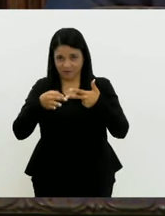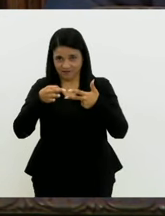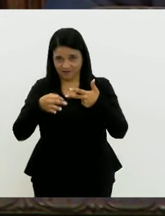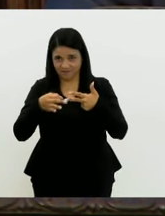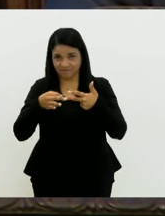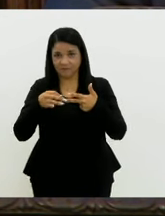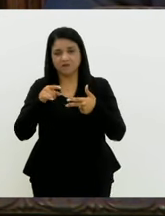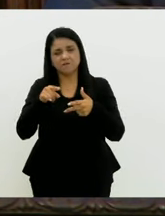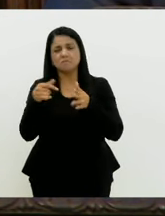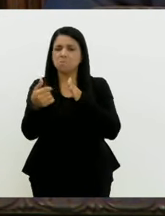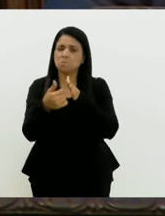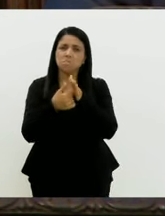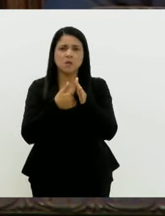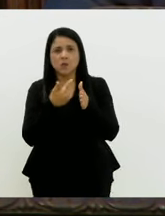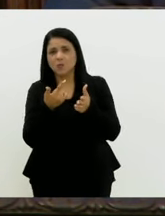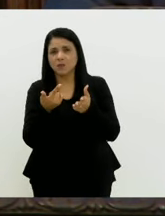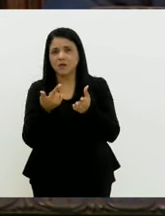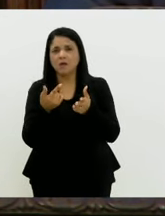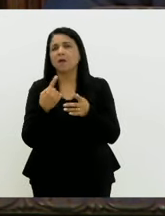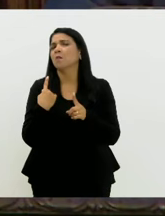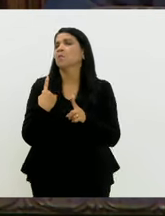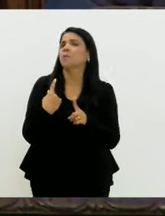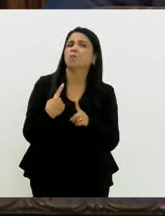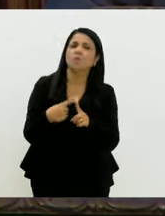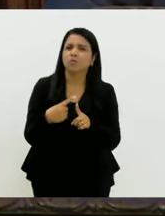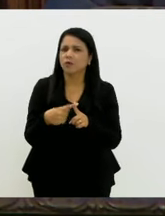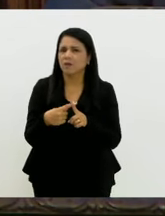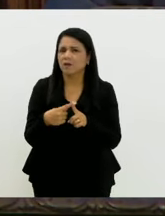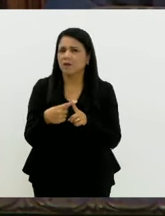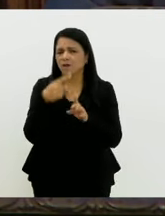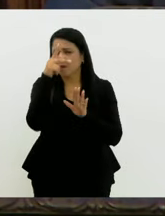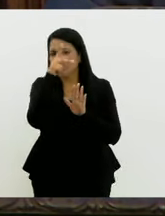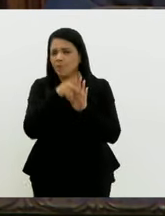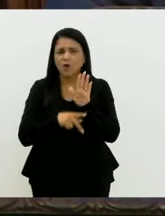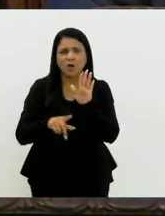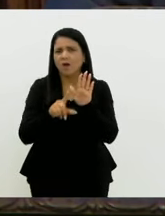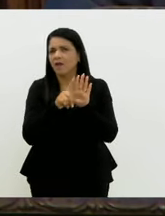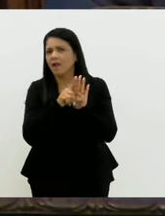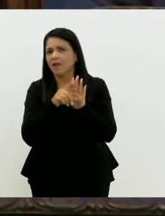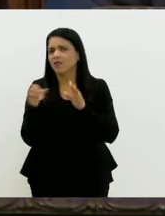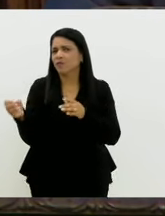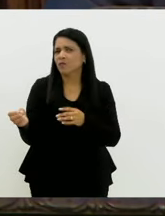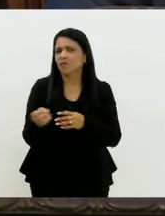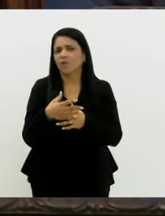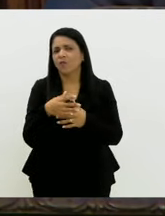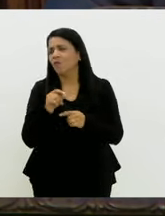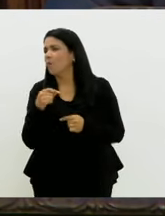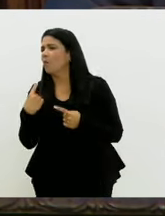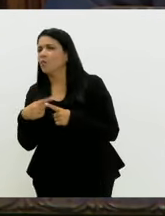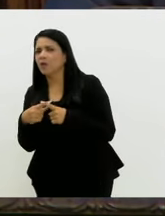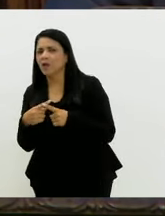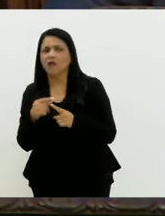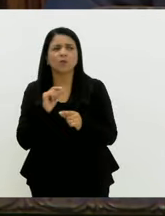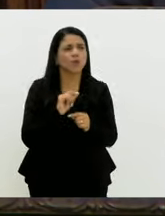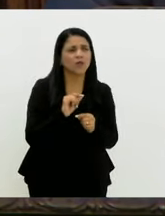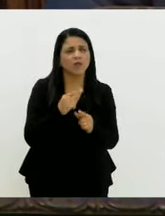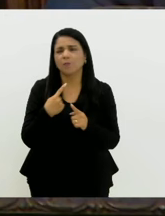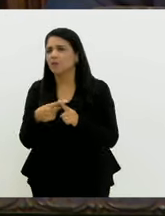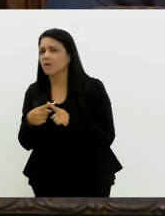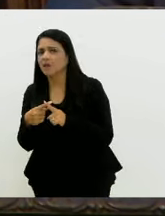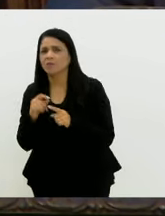perguntar, mas por que esse projeto? Por que isto ou por que aquilo? Mas por que